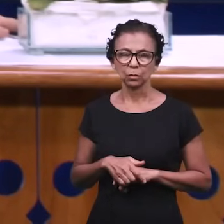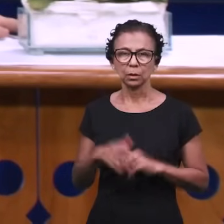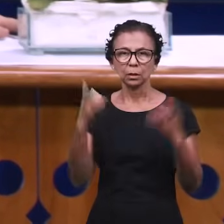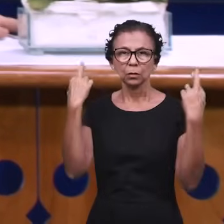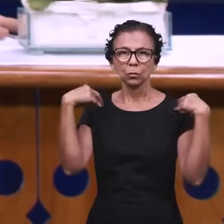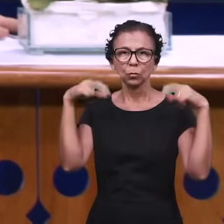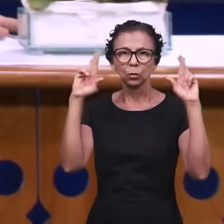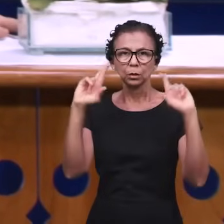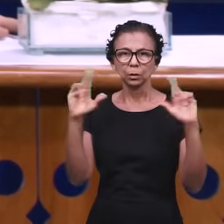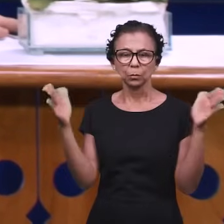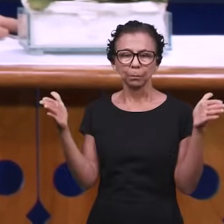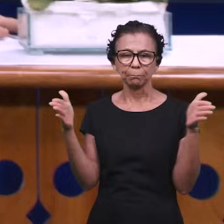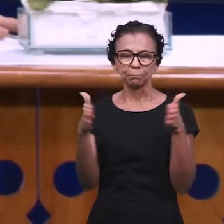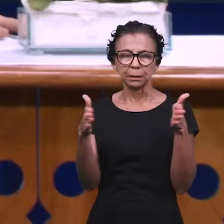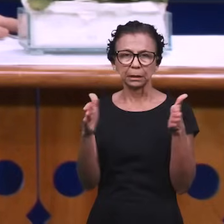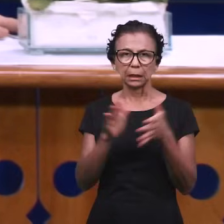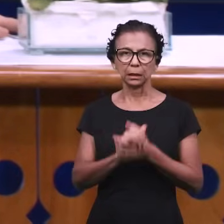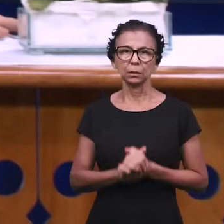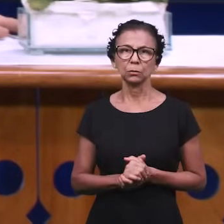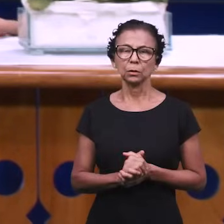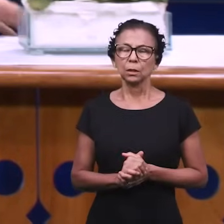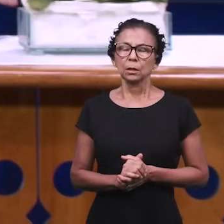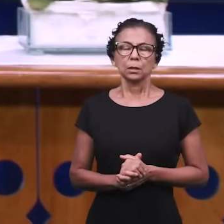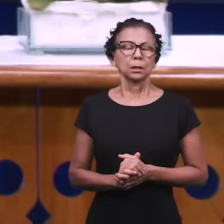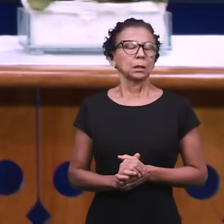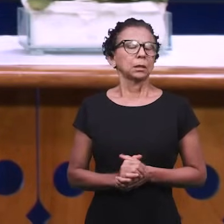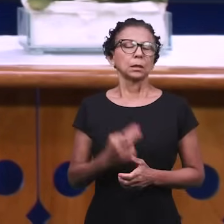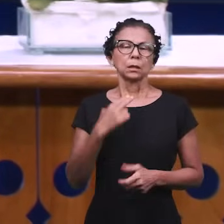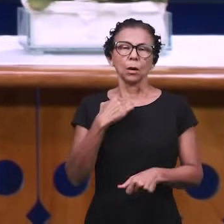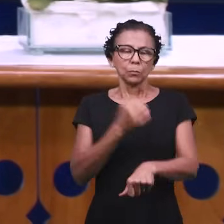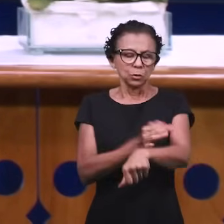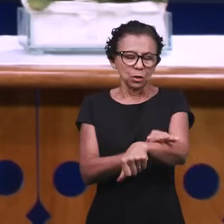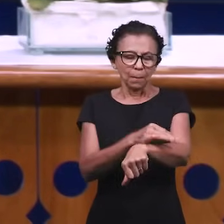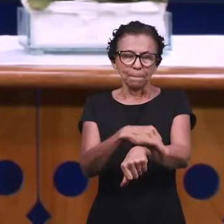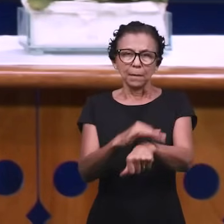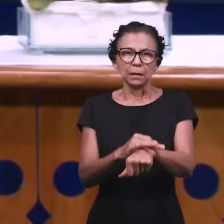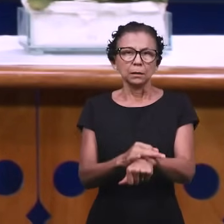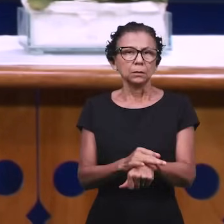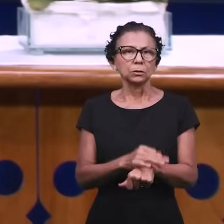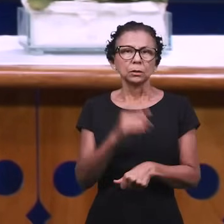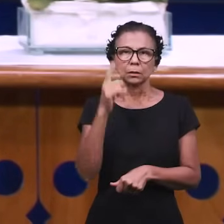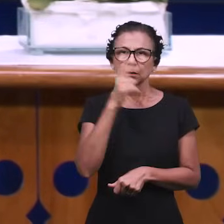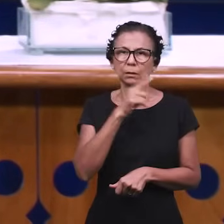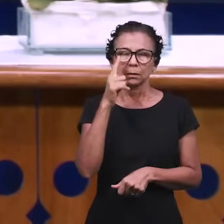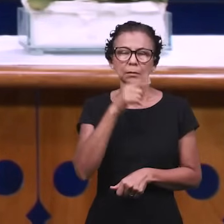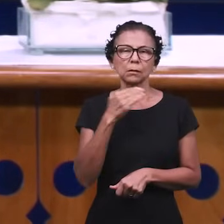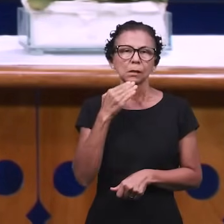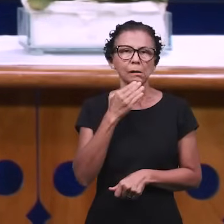1 ano, sem mancha e sem defeito, e recolher para dentro de casa.